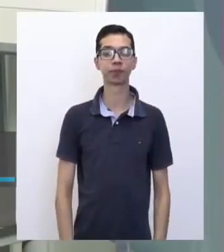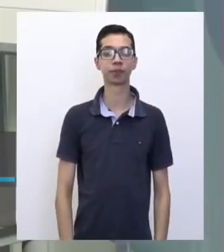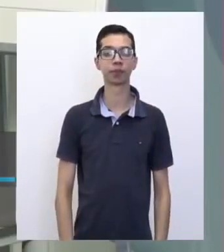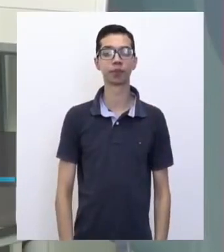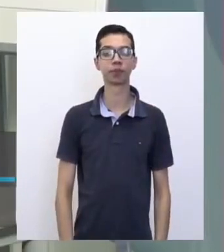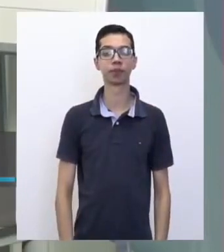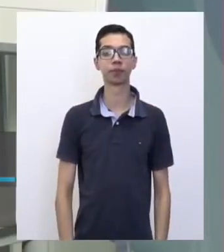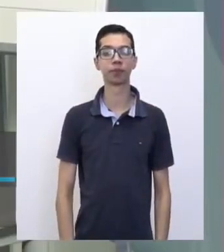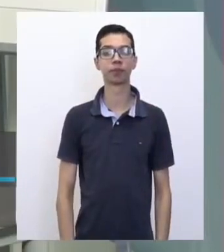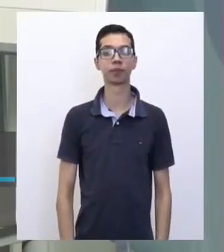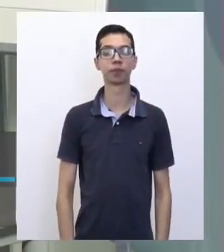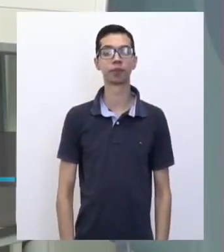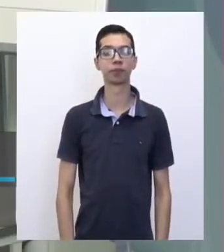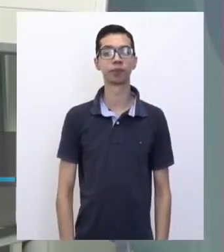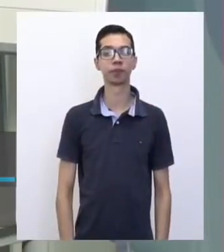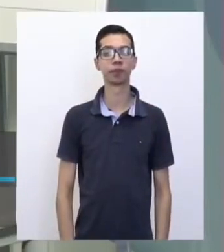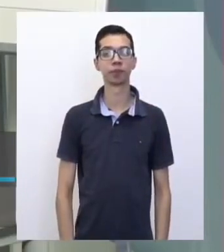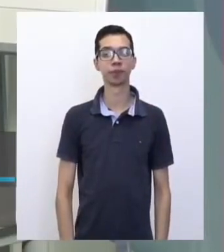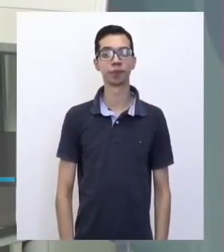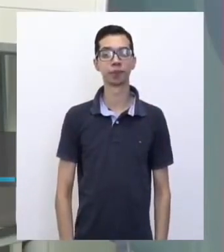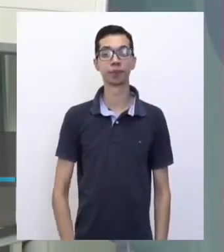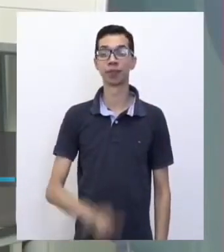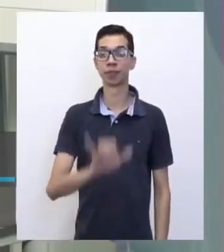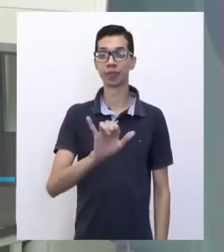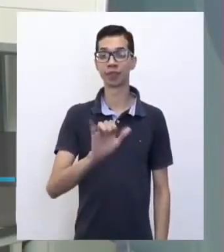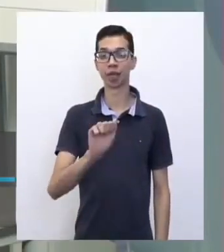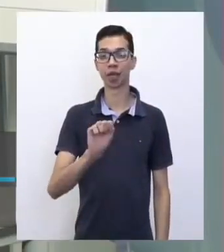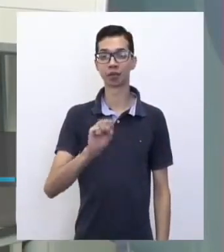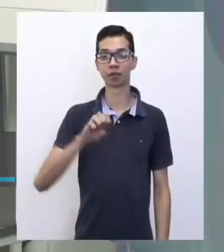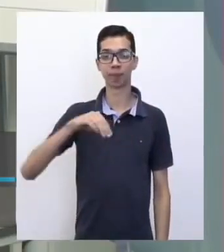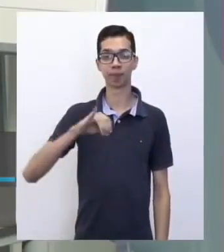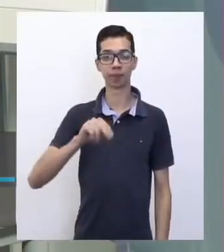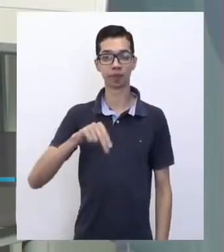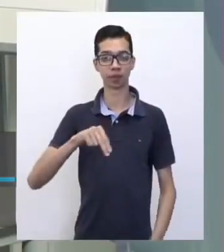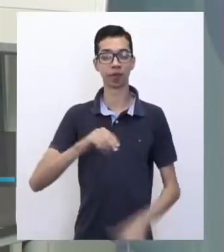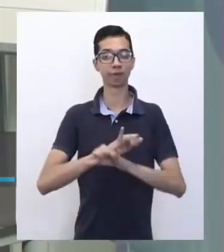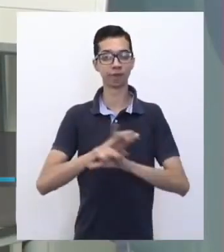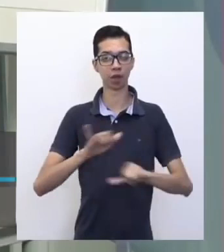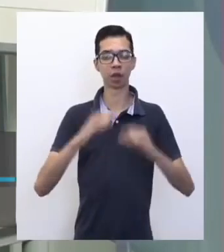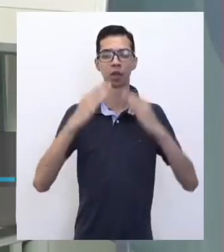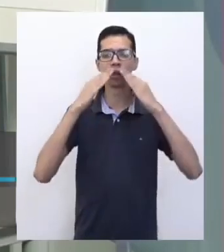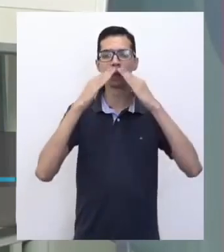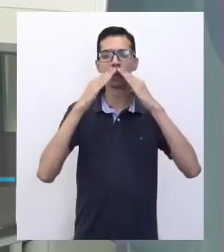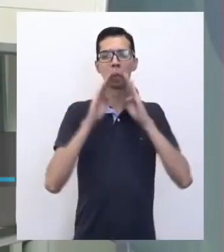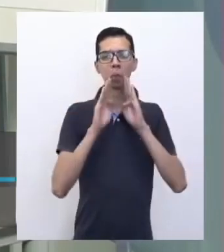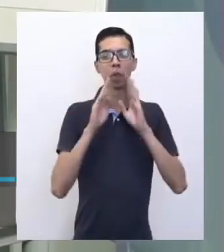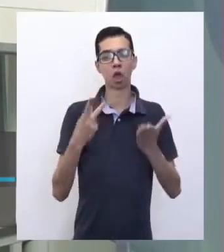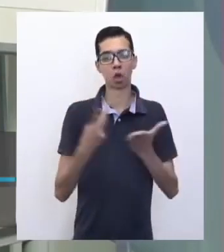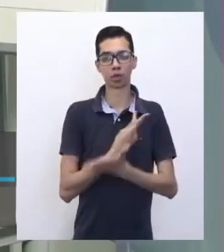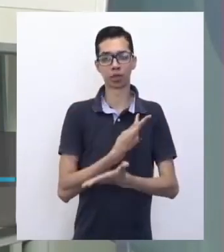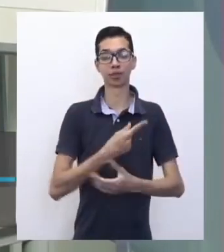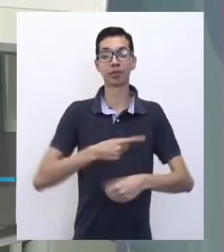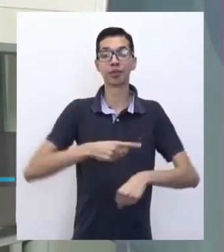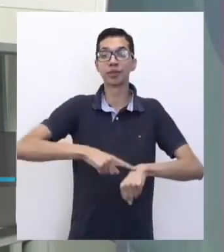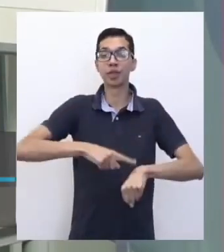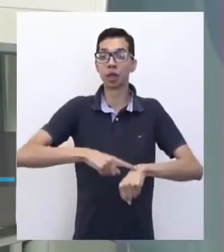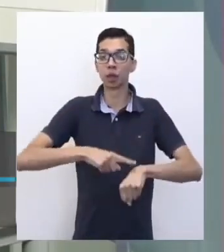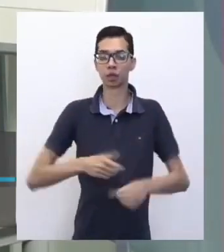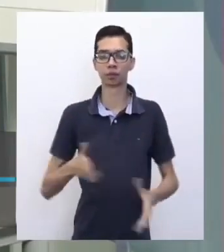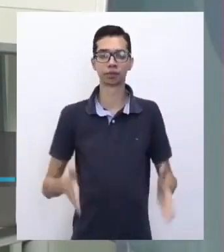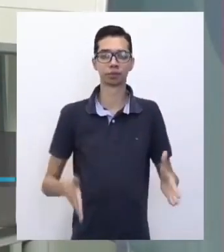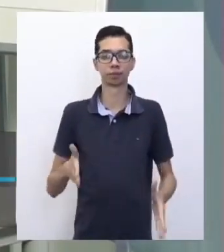aqui, a Yasmin, né, cita que é um drama gerado aí na hora da